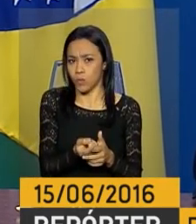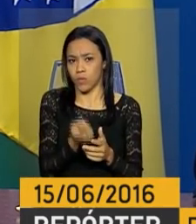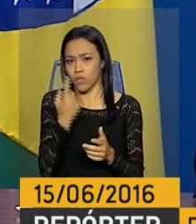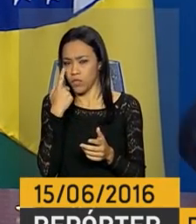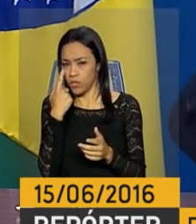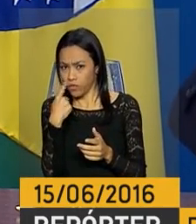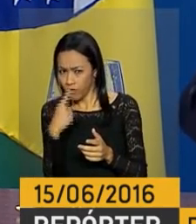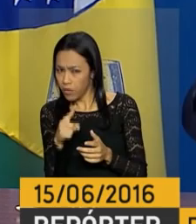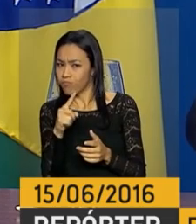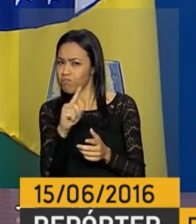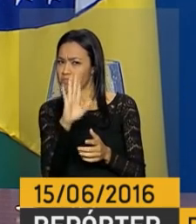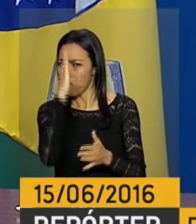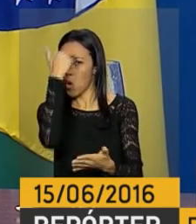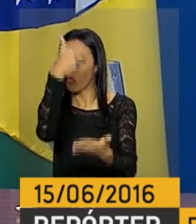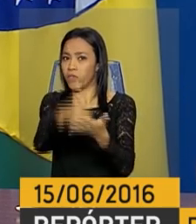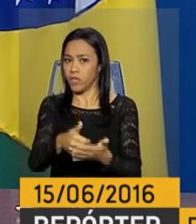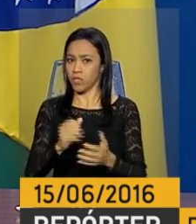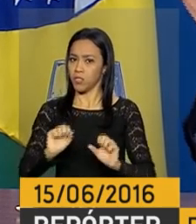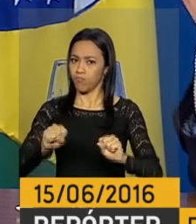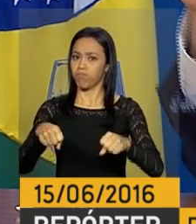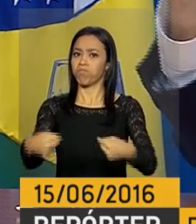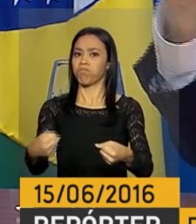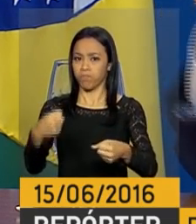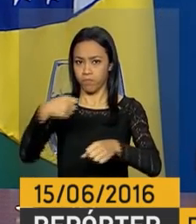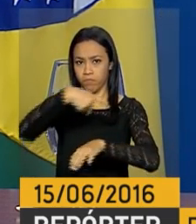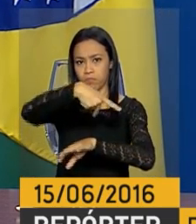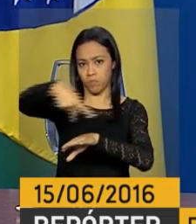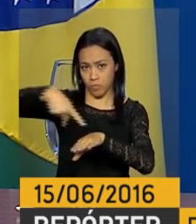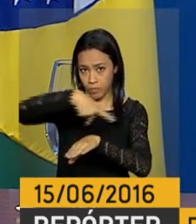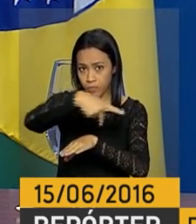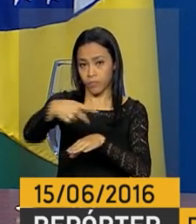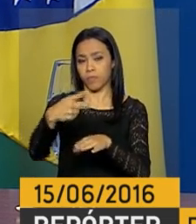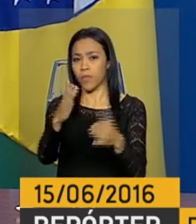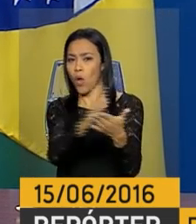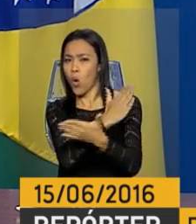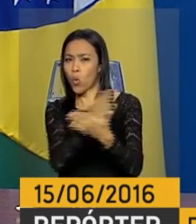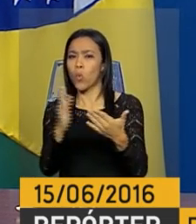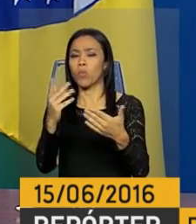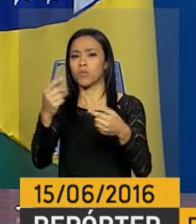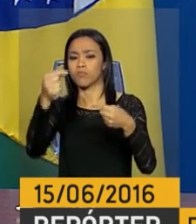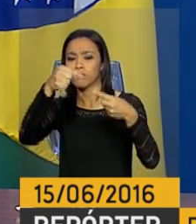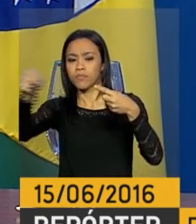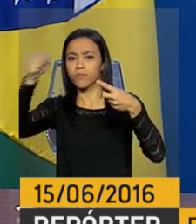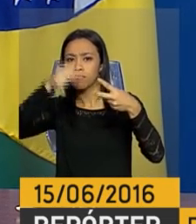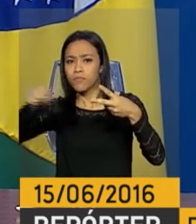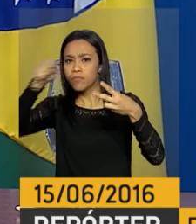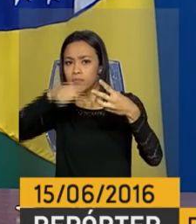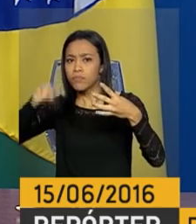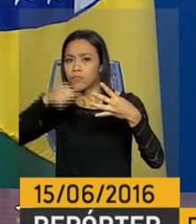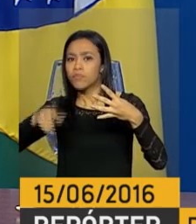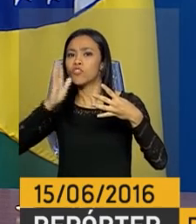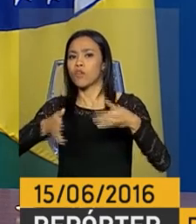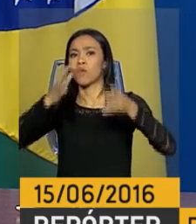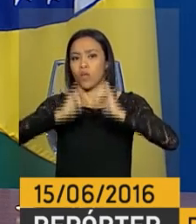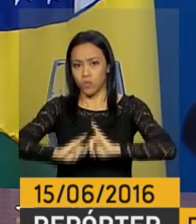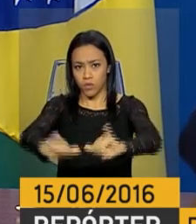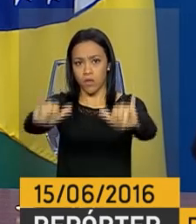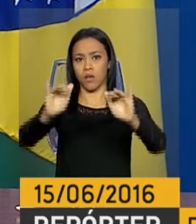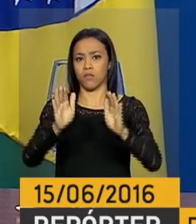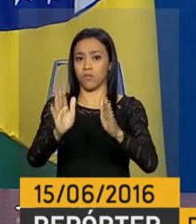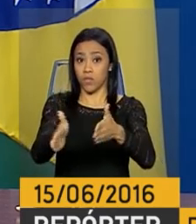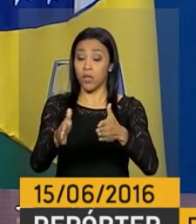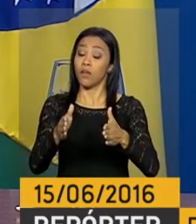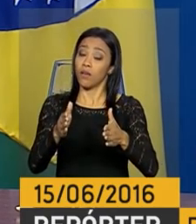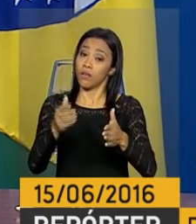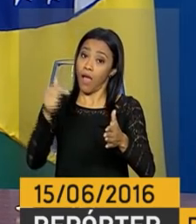inflexão de confiança e de retomada. Os alguns índices que foram anunciados hoje, inclusive são extremamente positivos. E a partir